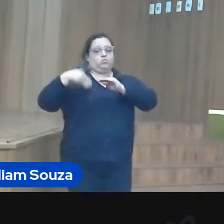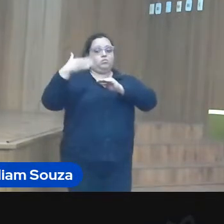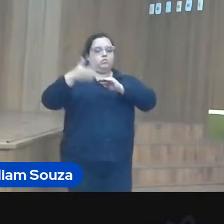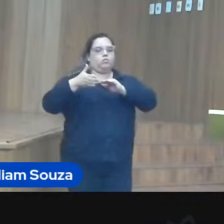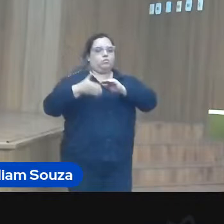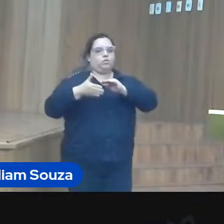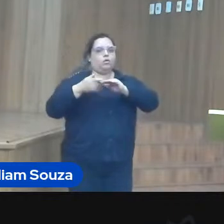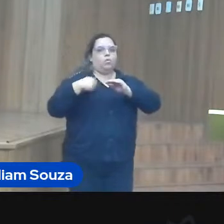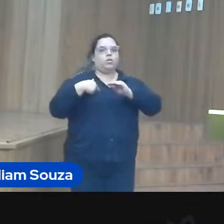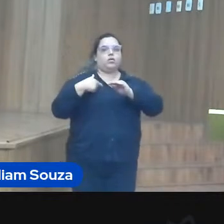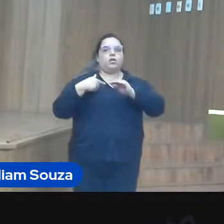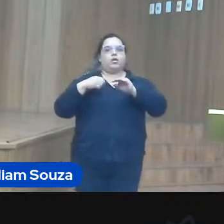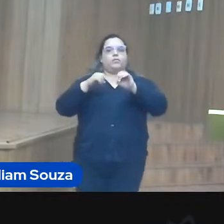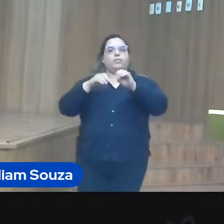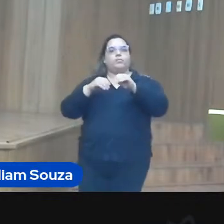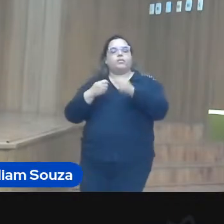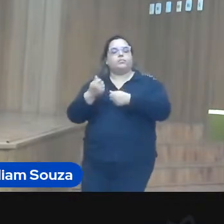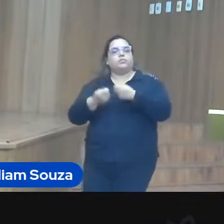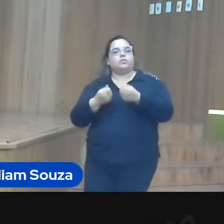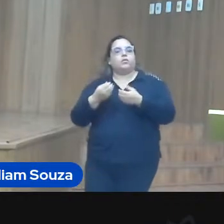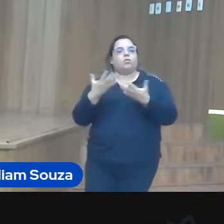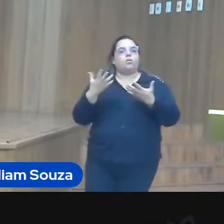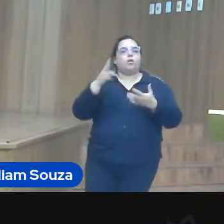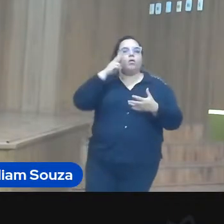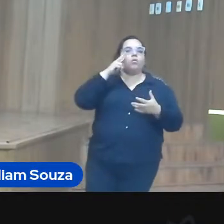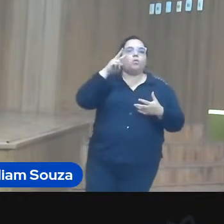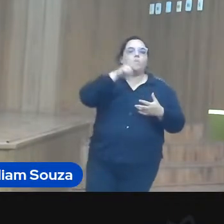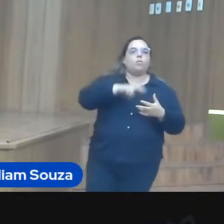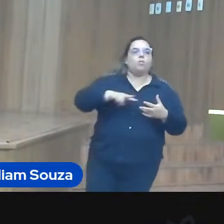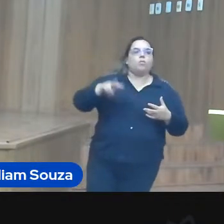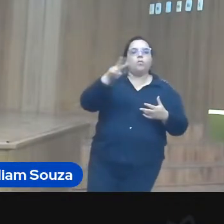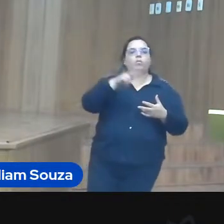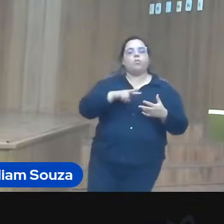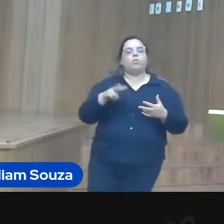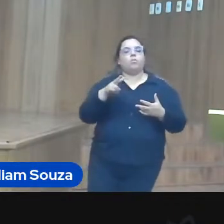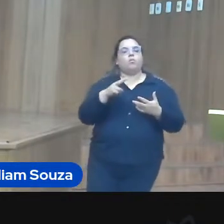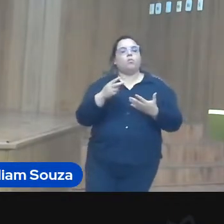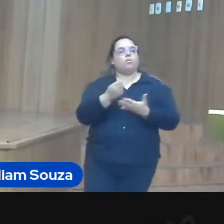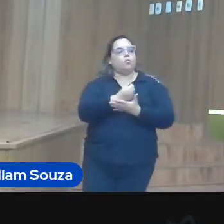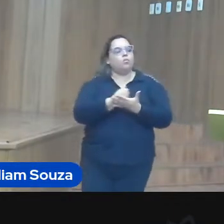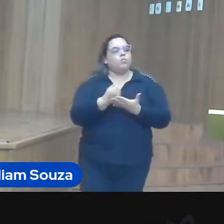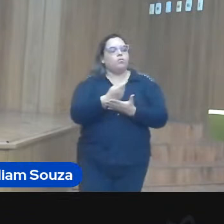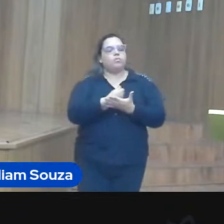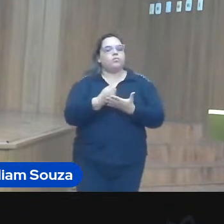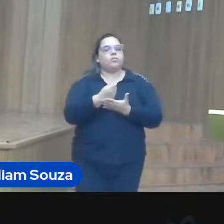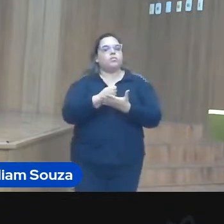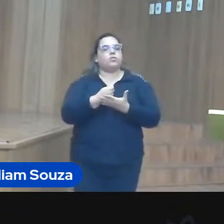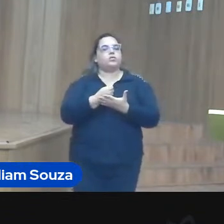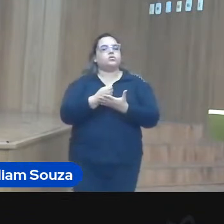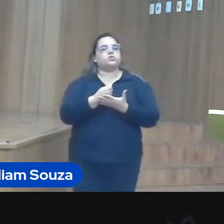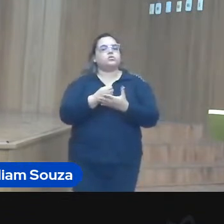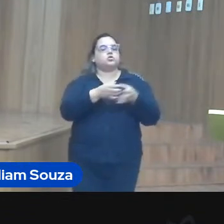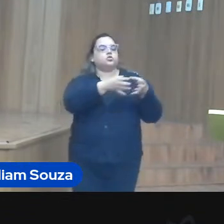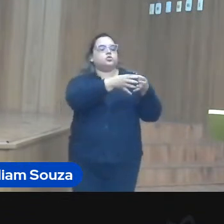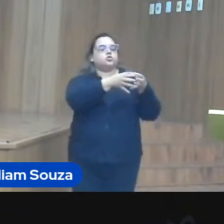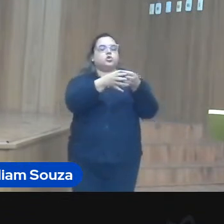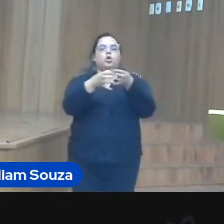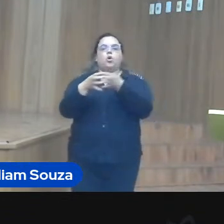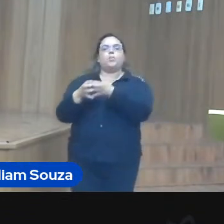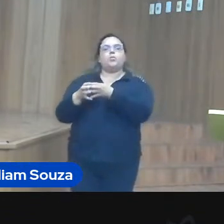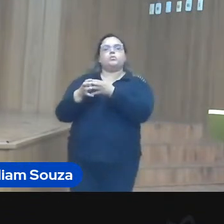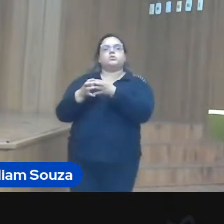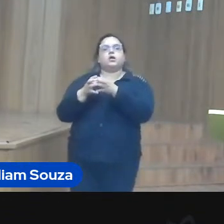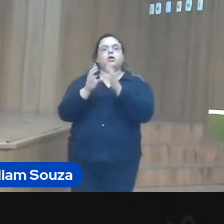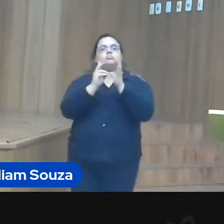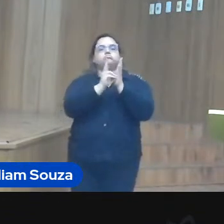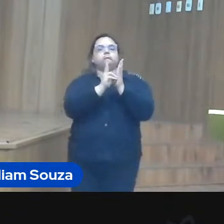educação matemática no campo, quando você olha educação em comunidades indígenas, quando